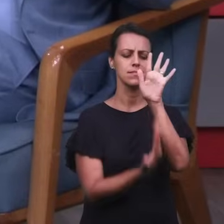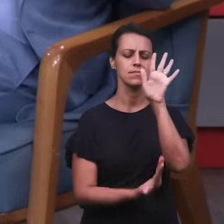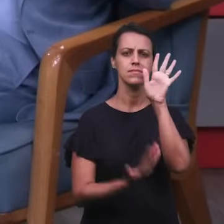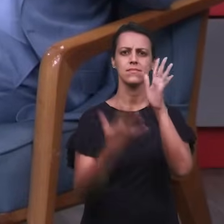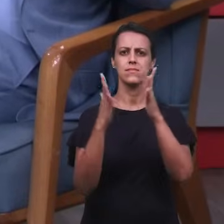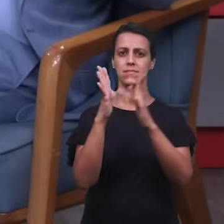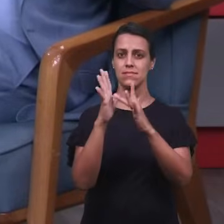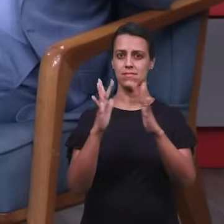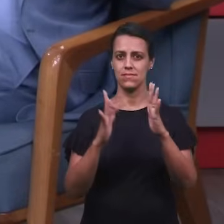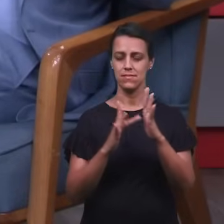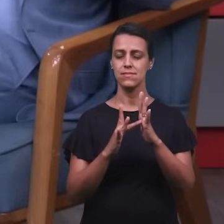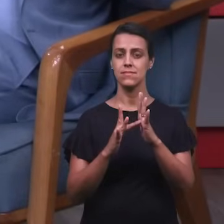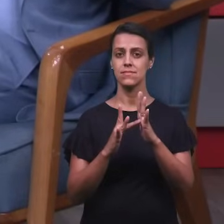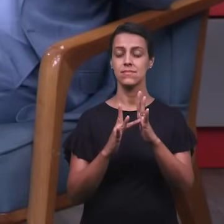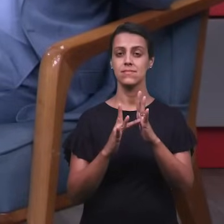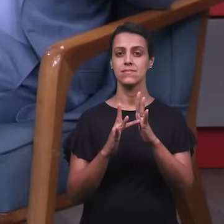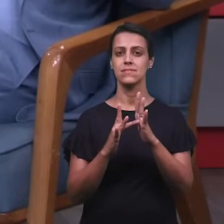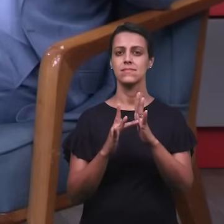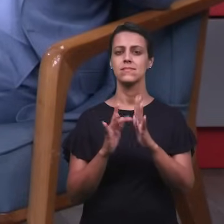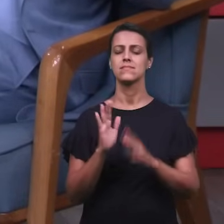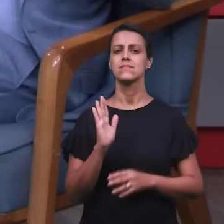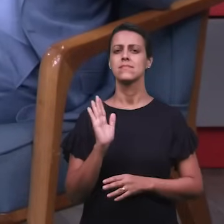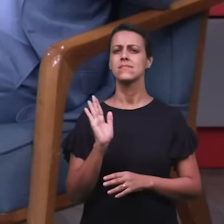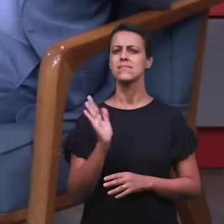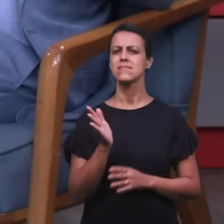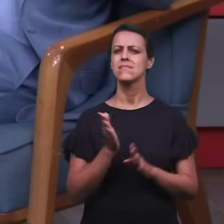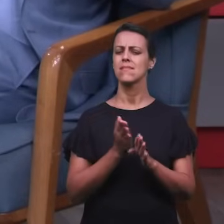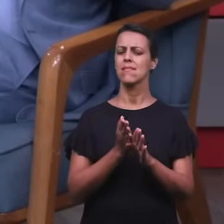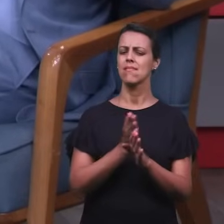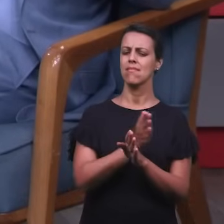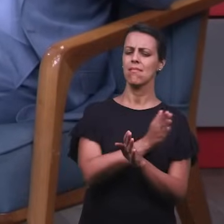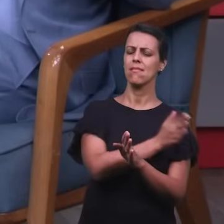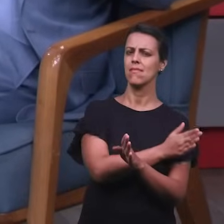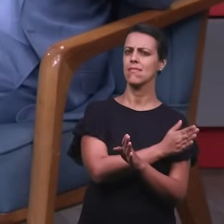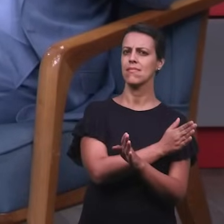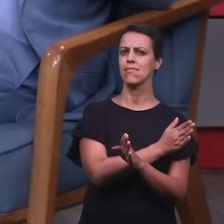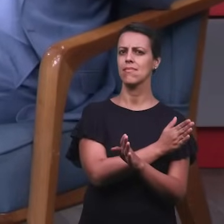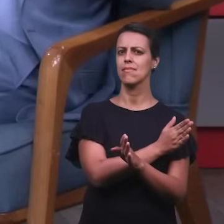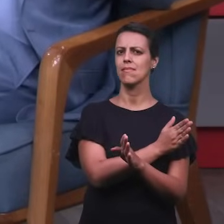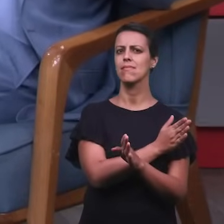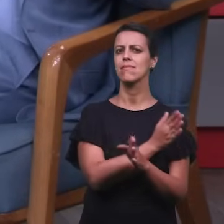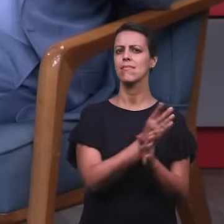mostramos já nos episódios anteriores